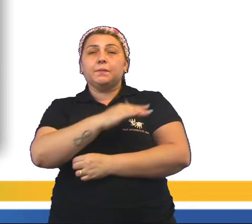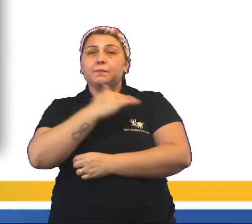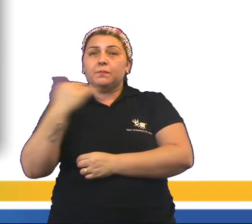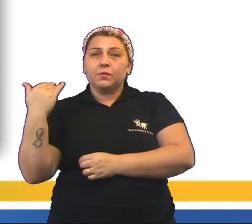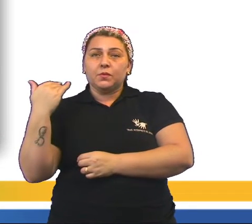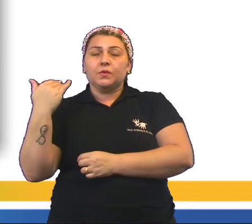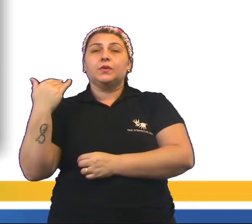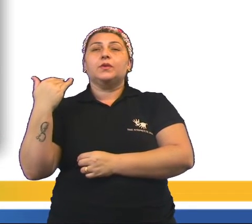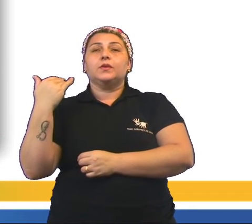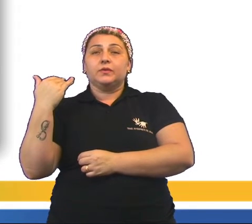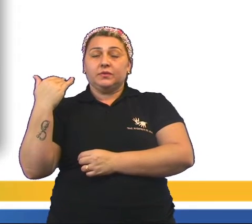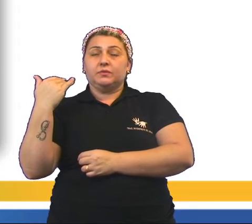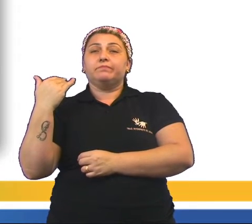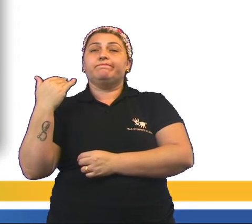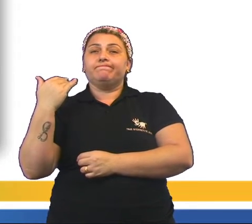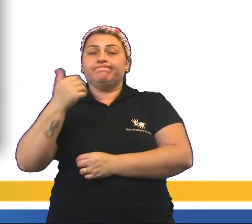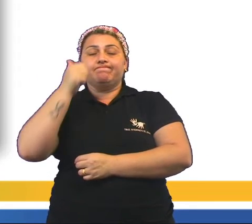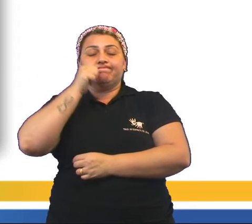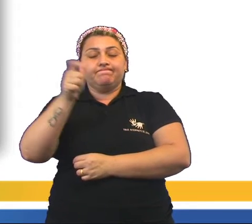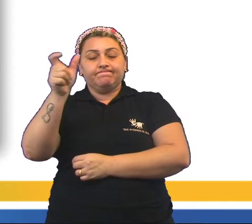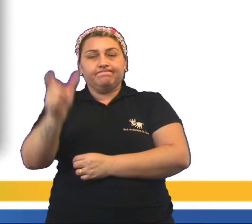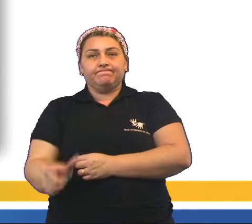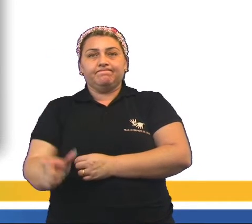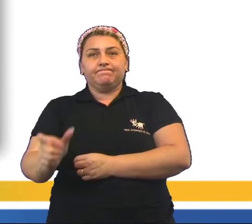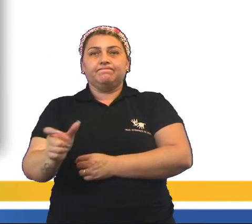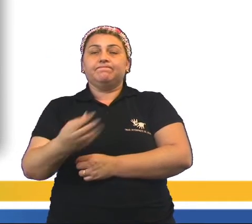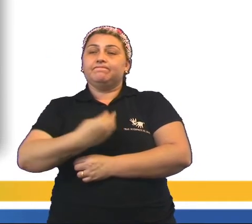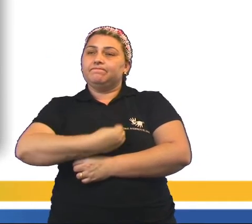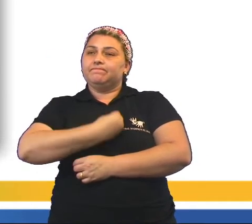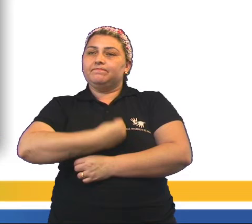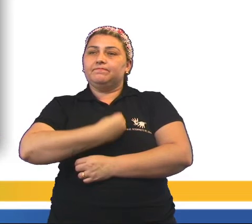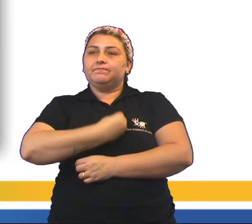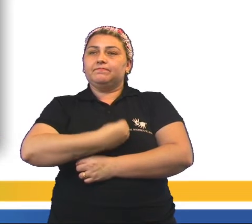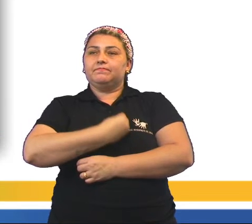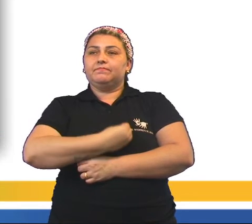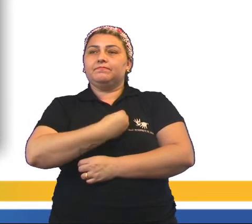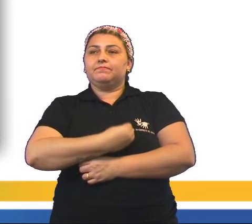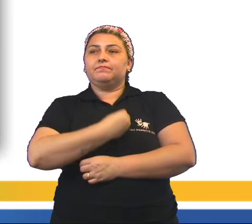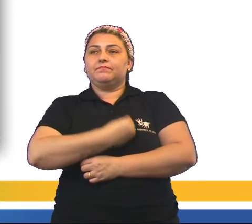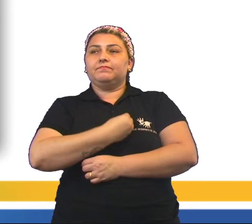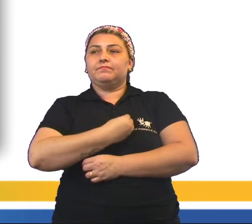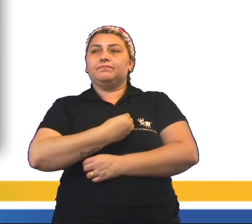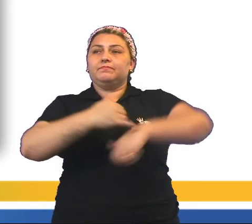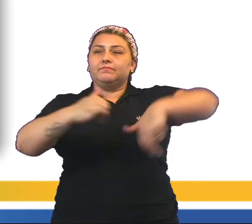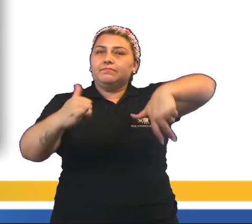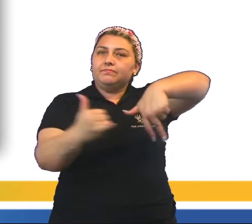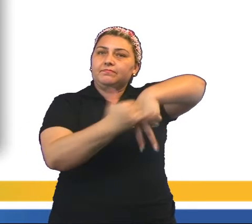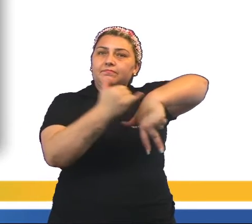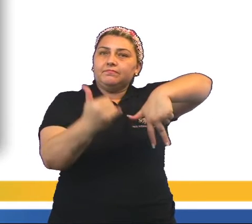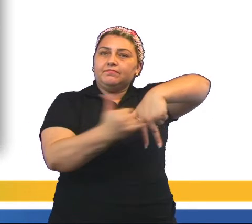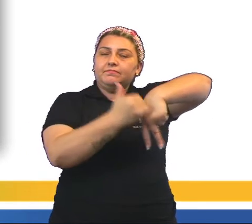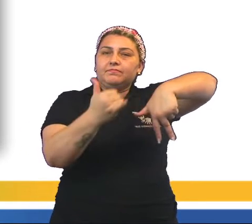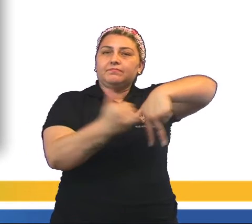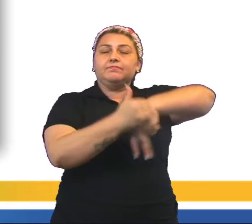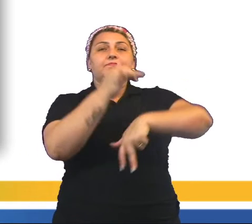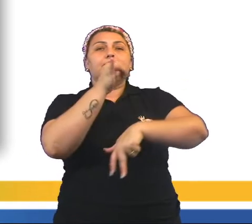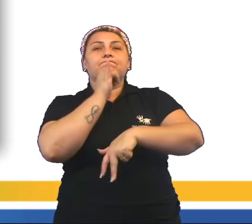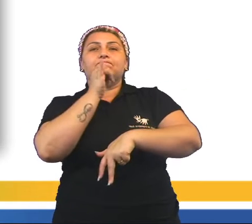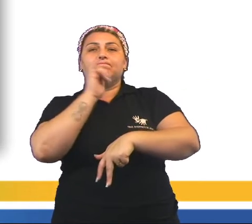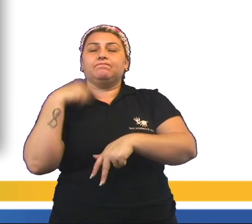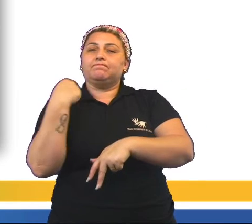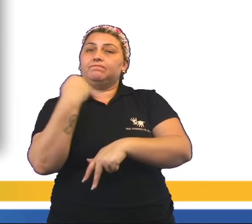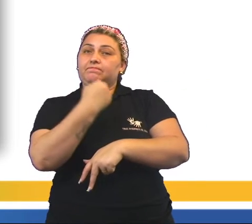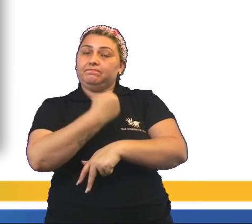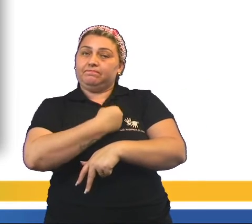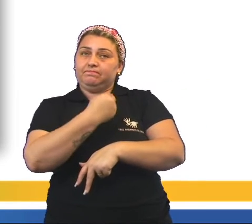assim, da condição de existência, ou seja, da vida justamente da vítima. Então, por exemplo, nós